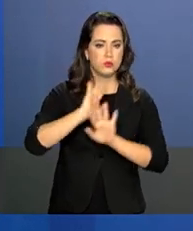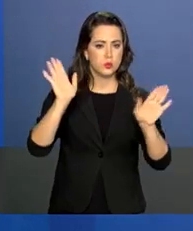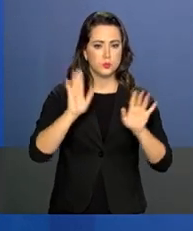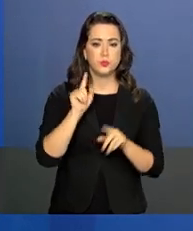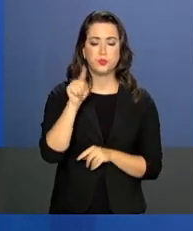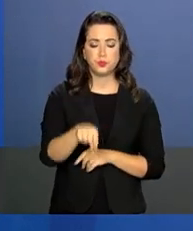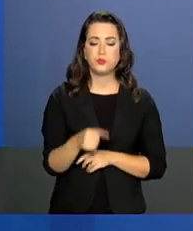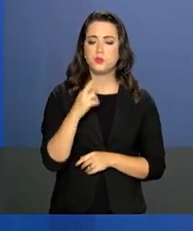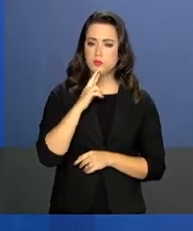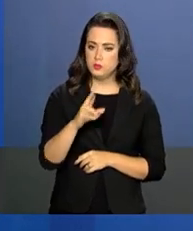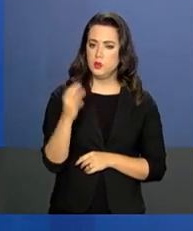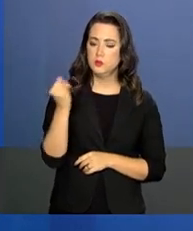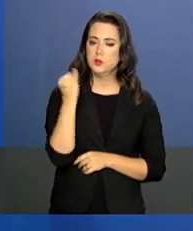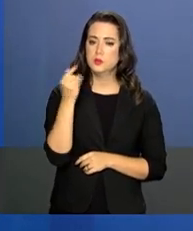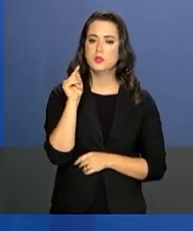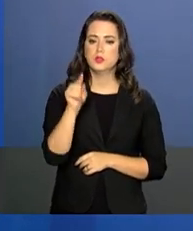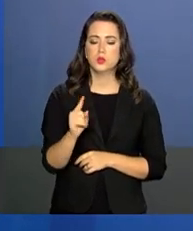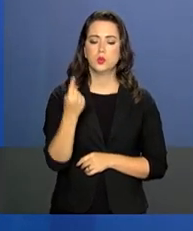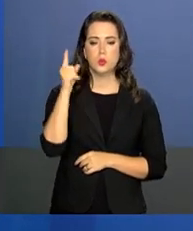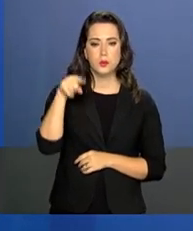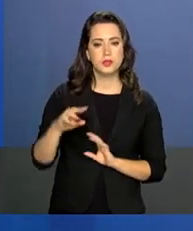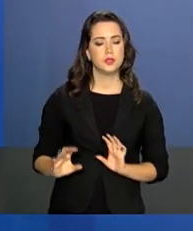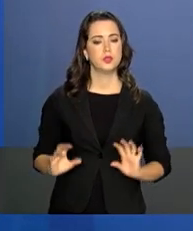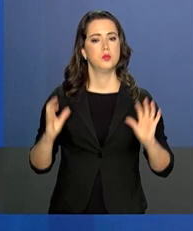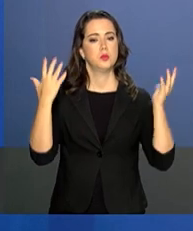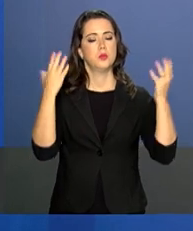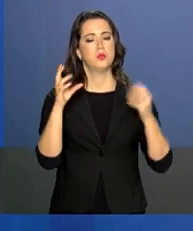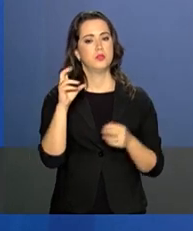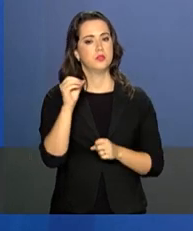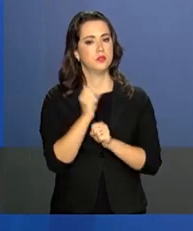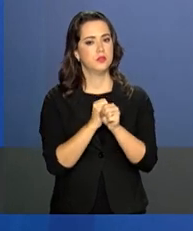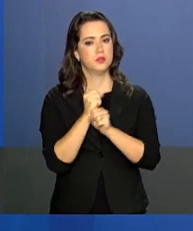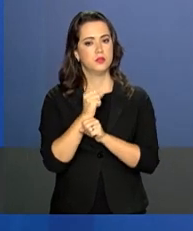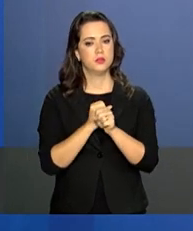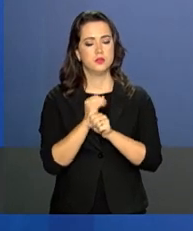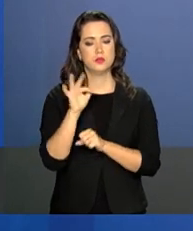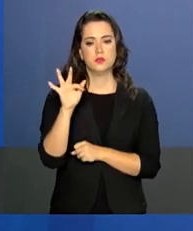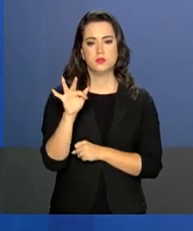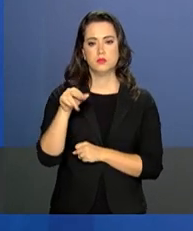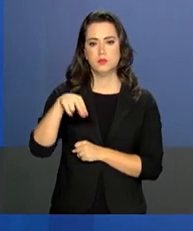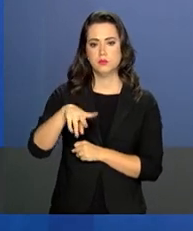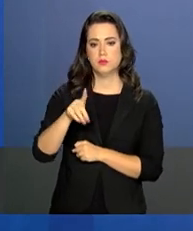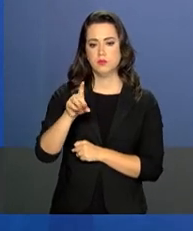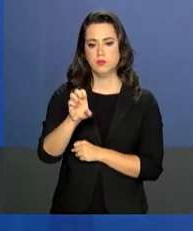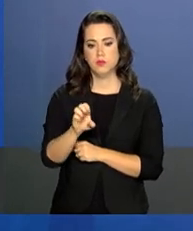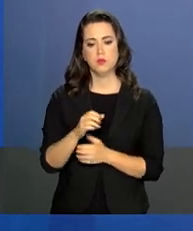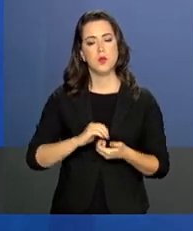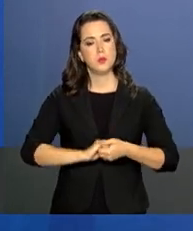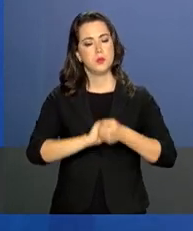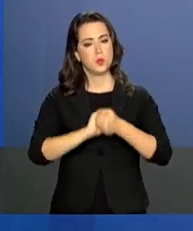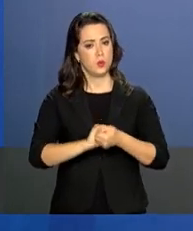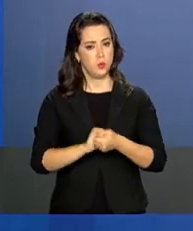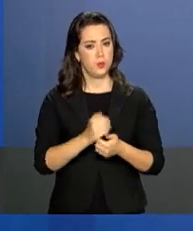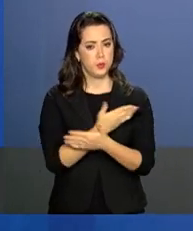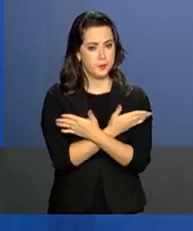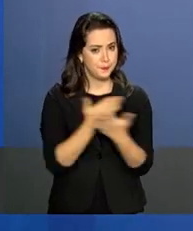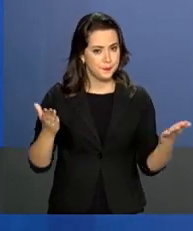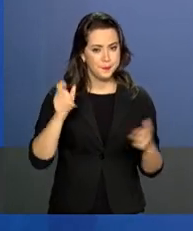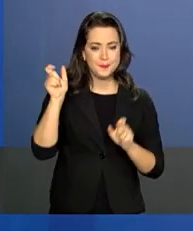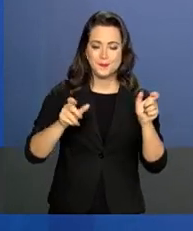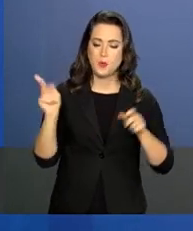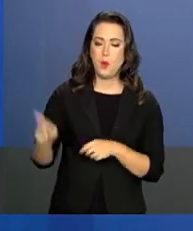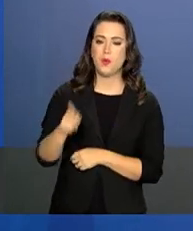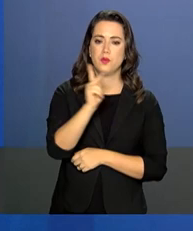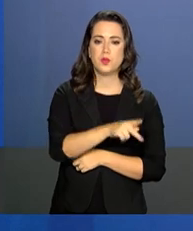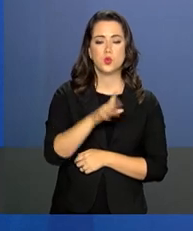deles sem dúvida esta comemoração dos 50 anos do fn meus cumprimentos a todos os educadores